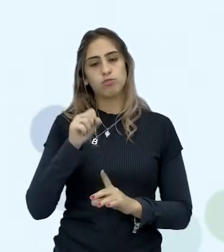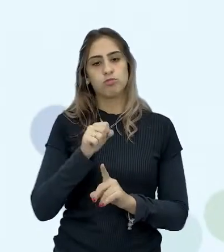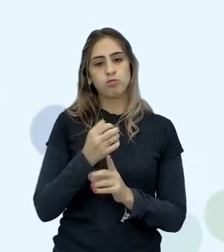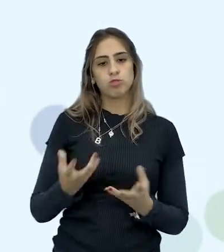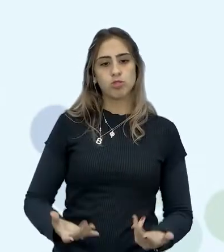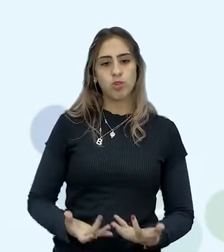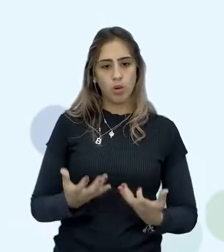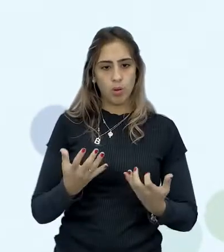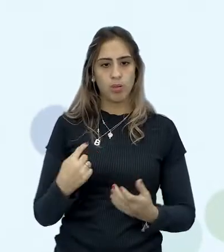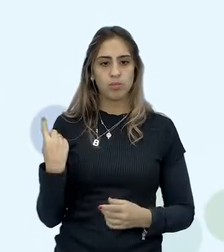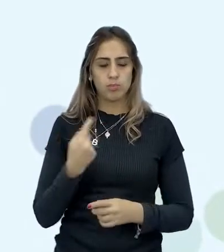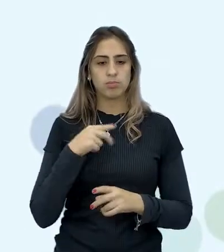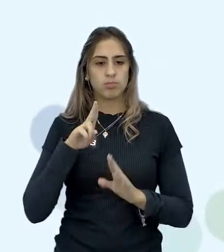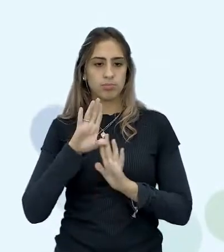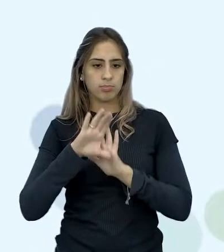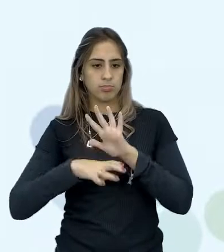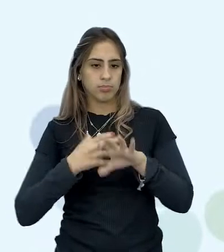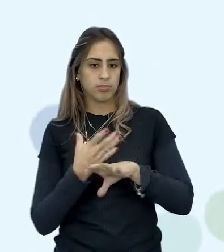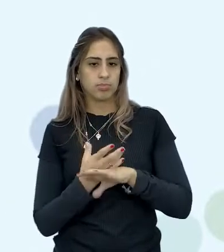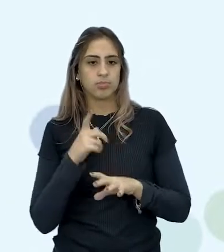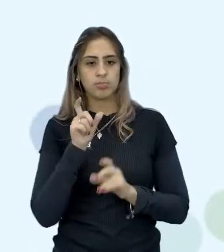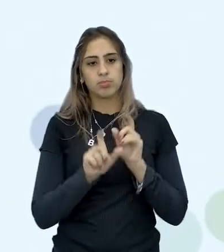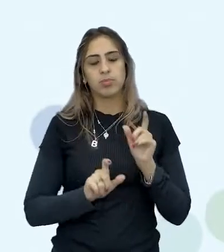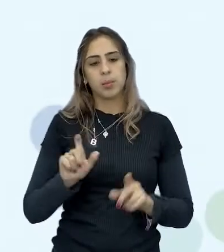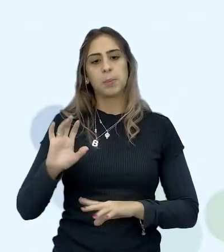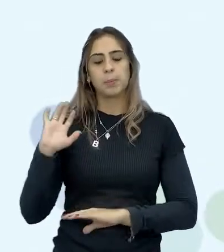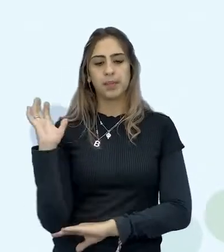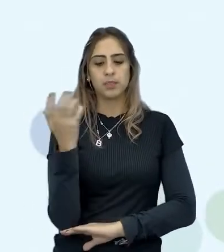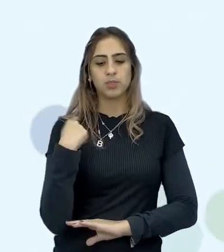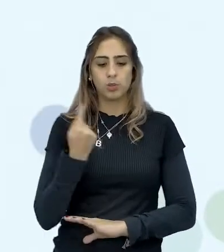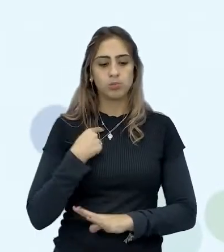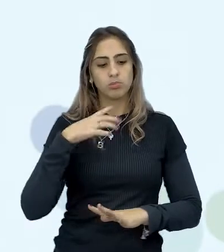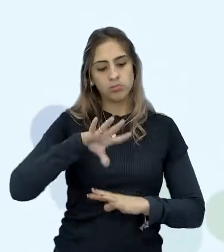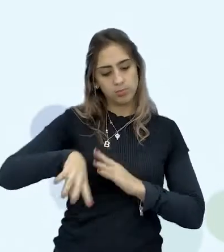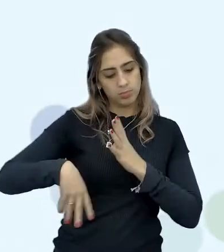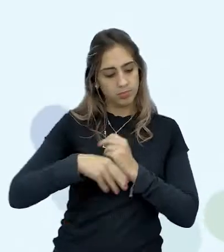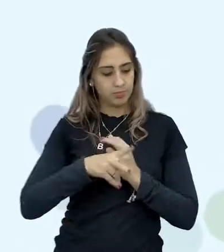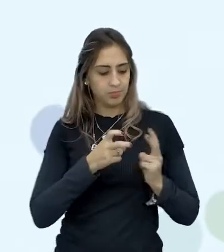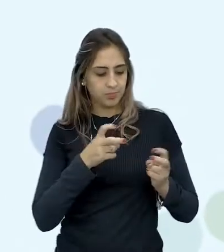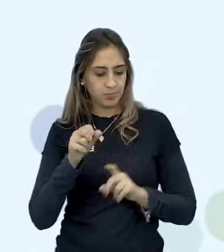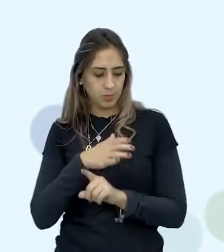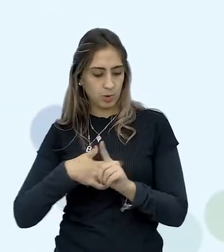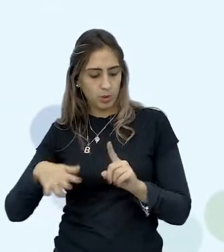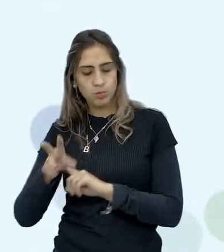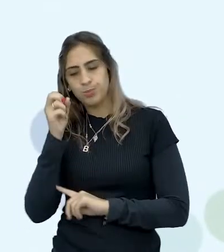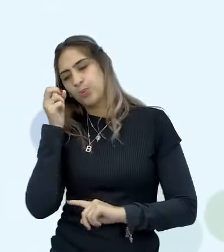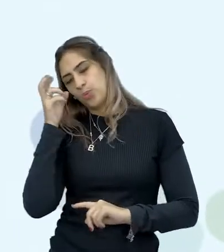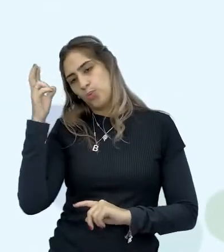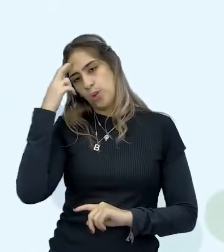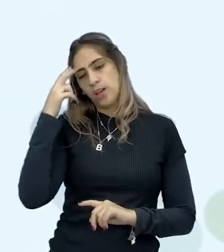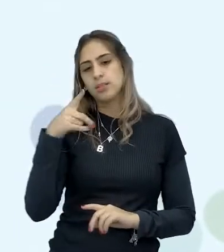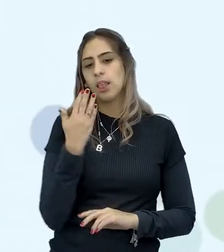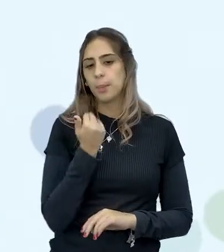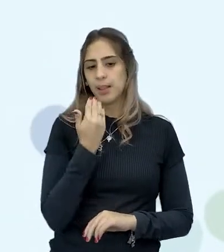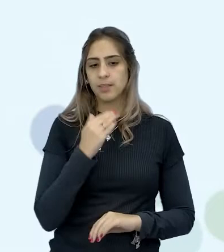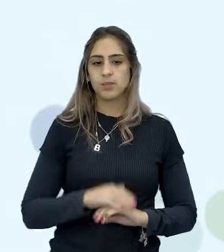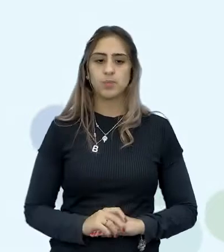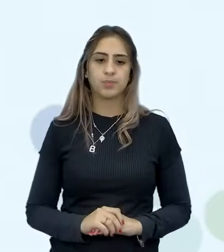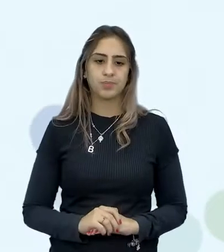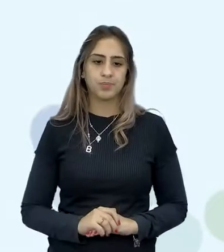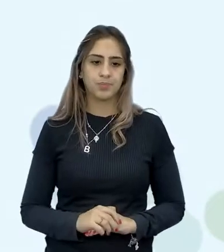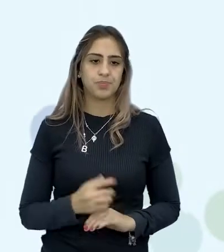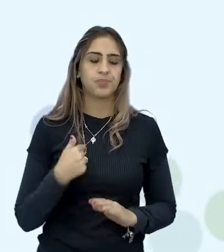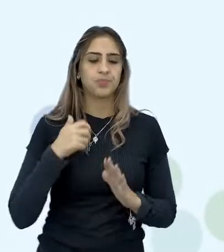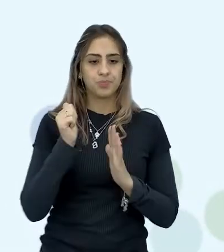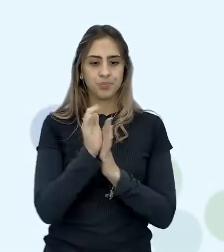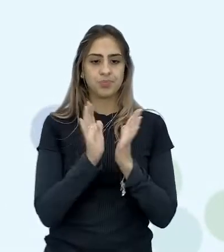a nossa unidade curricular é o indivíduo e o ambiente e o nosso componente, os aspectos socioculturais da alimentação. Estamos aí na